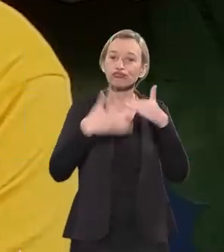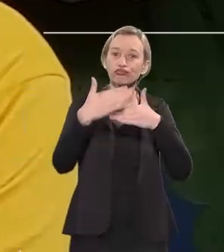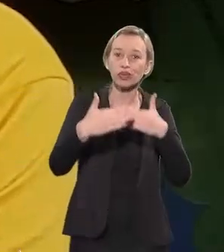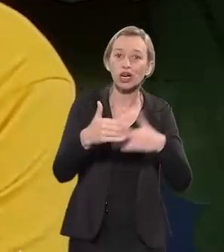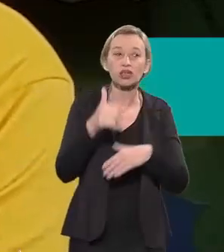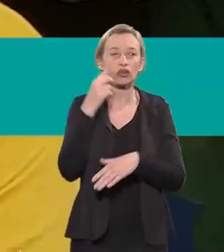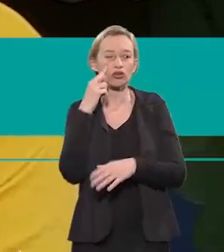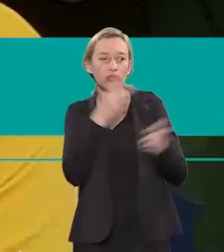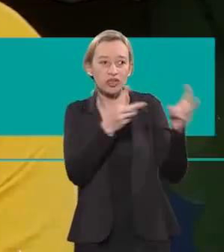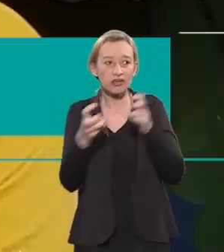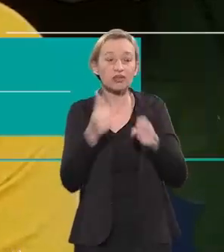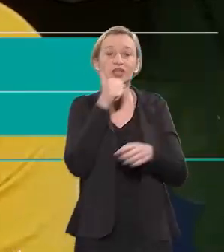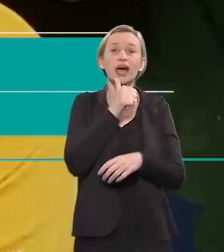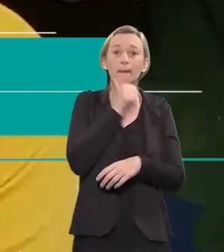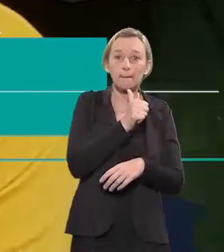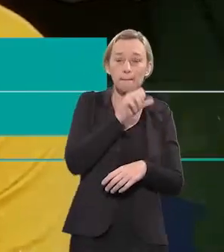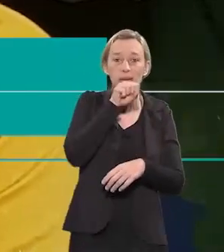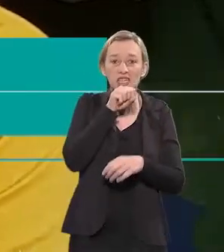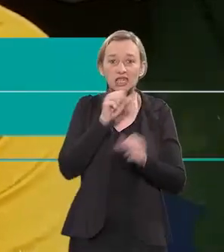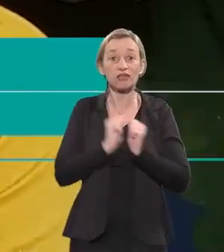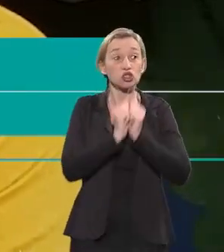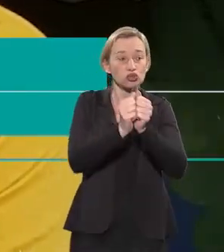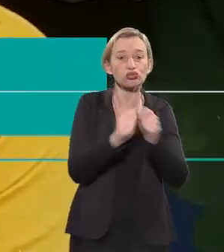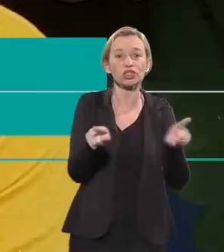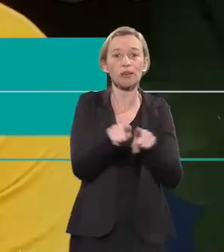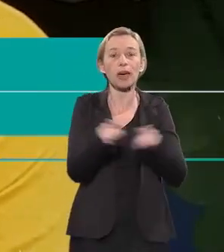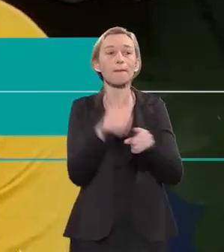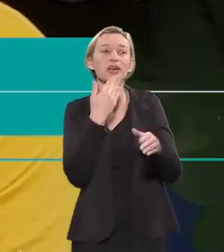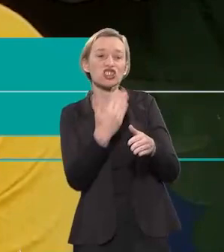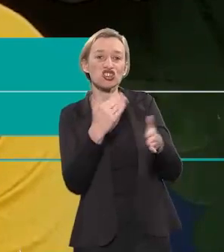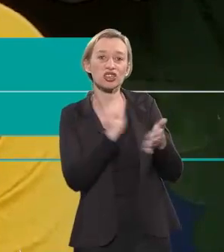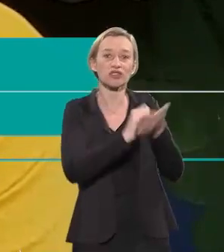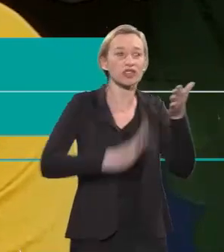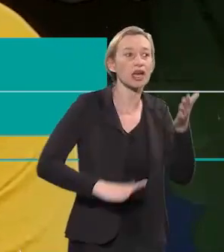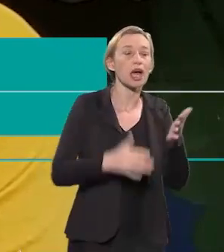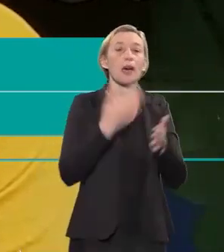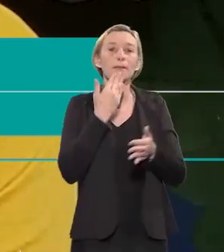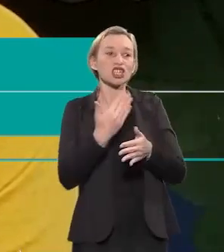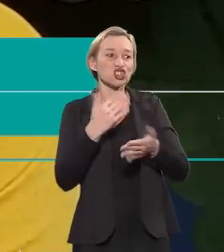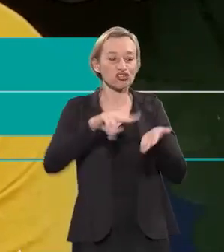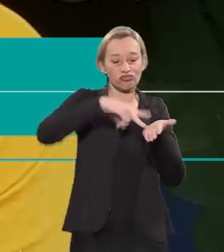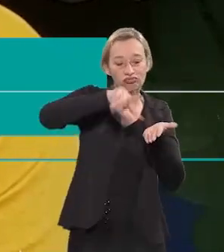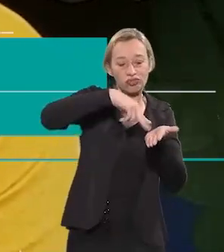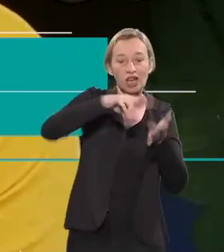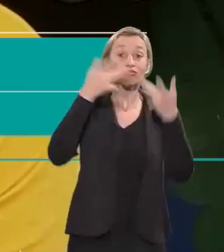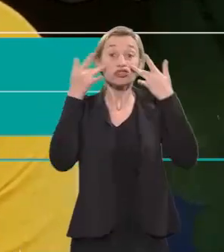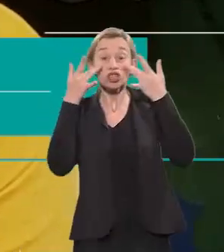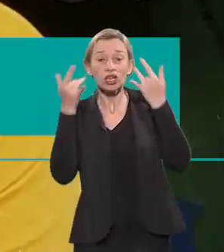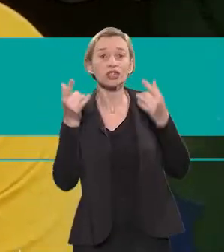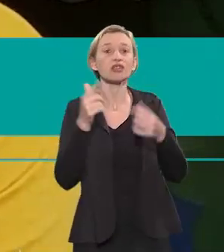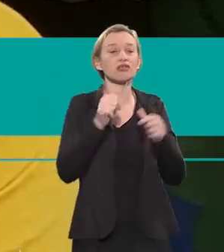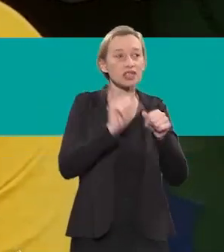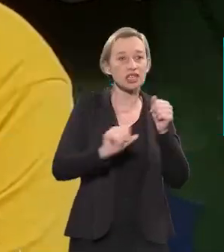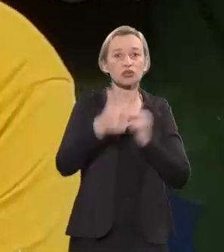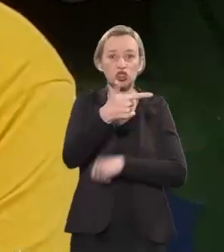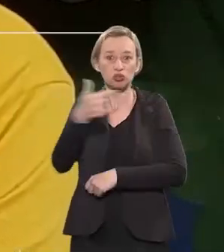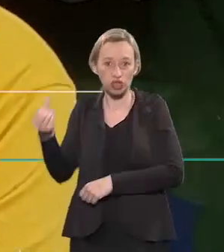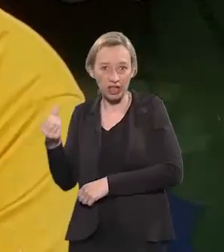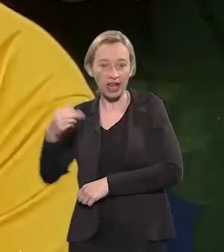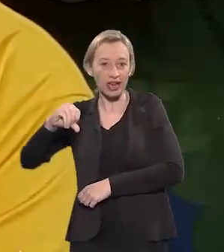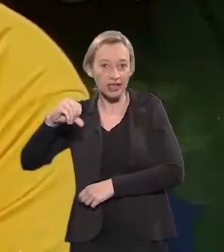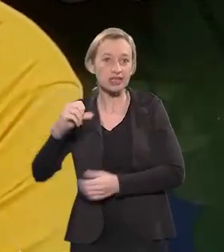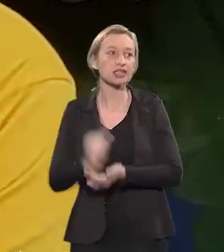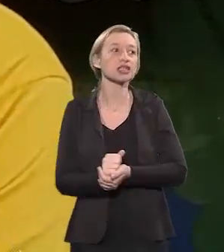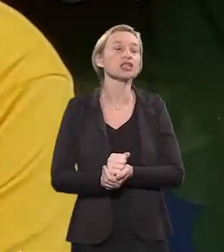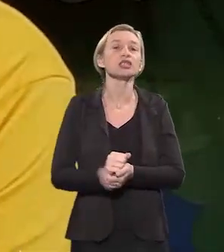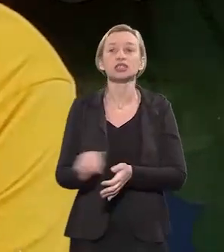notava que as mães ficavam lá também e elas começaram a pedir atividades para elas. Num primeiro momento, elas pediam aula de teatro e de dança também. A gente fez isso em 2010, na Cruzada de